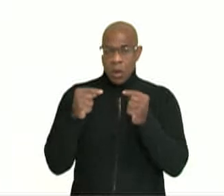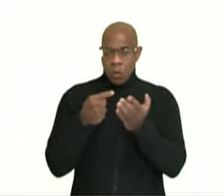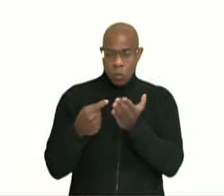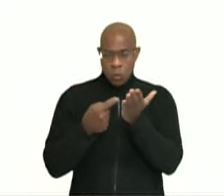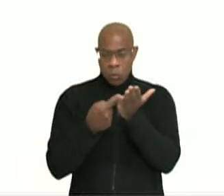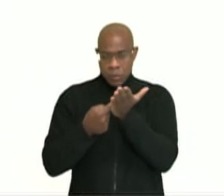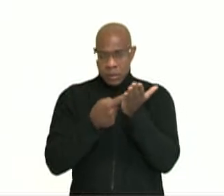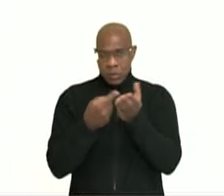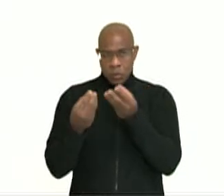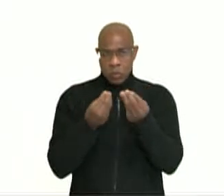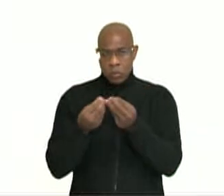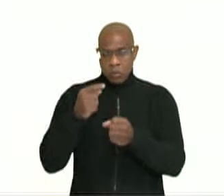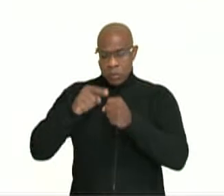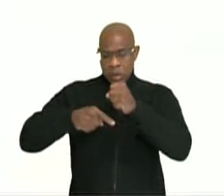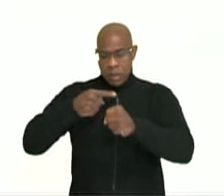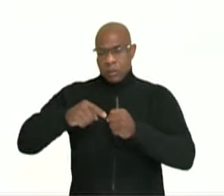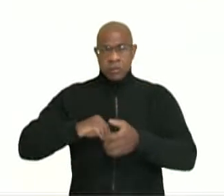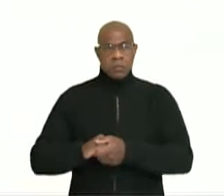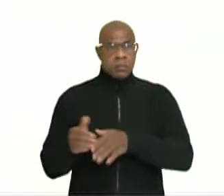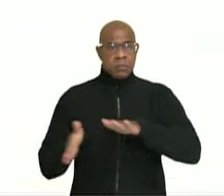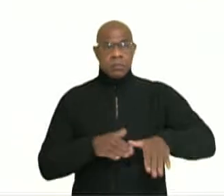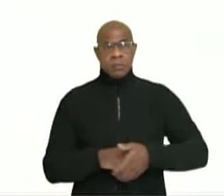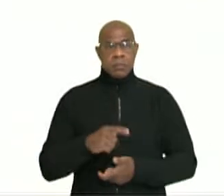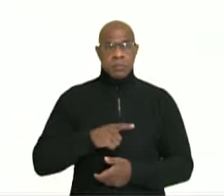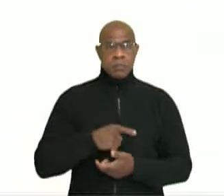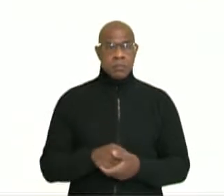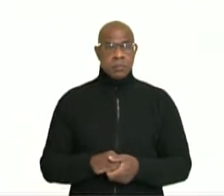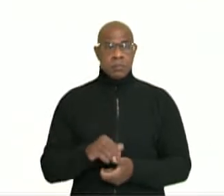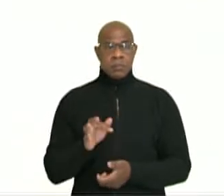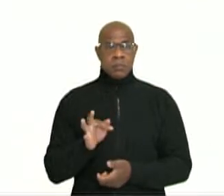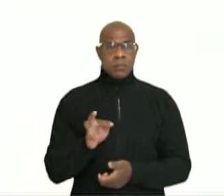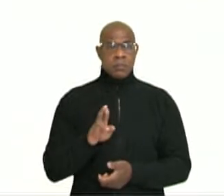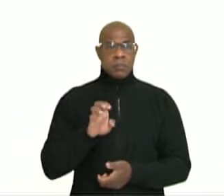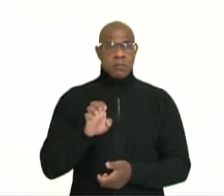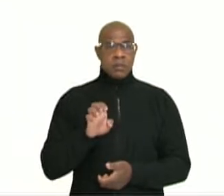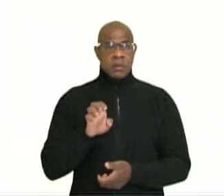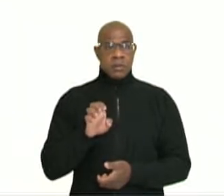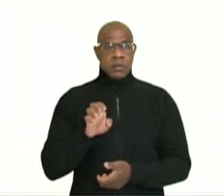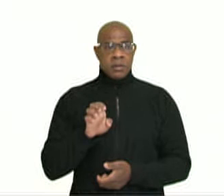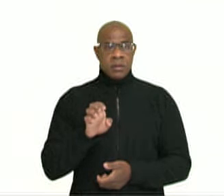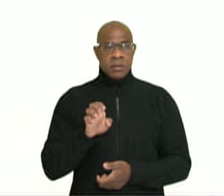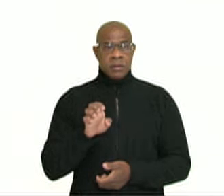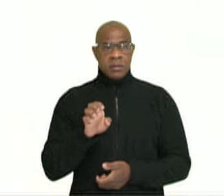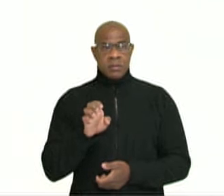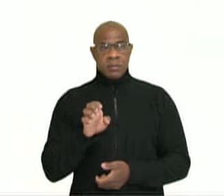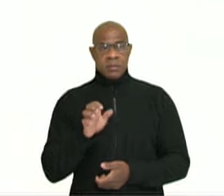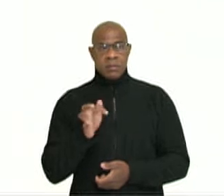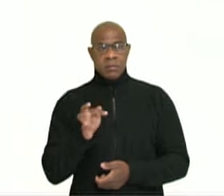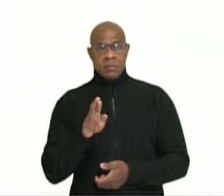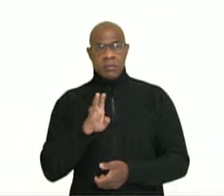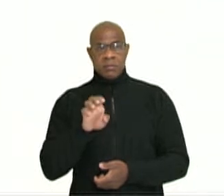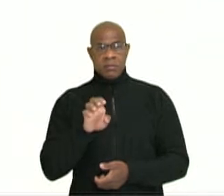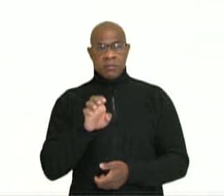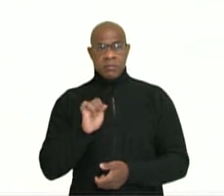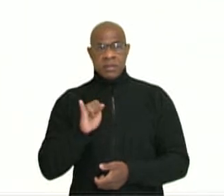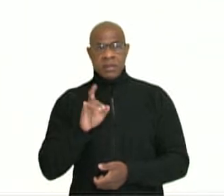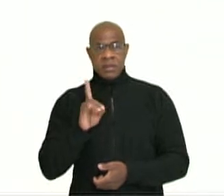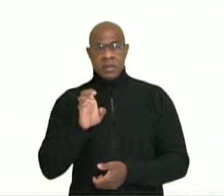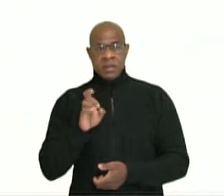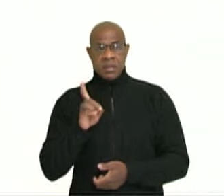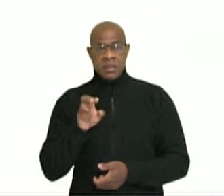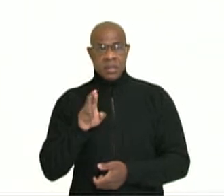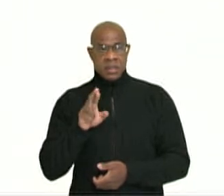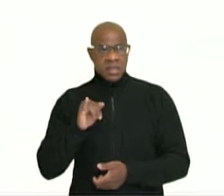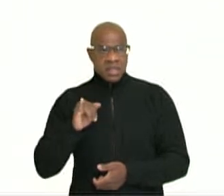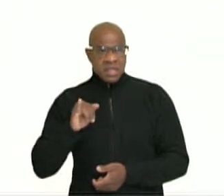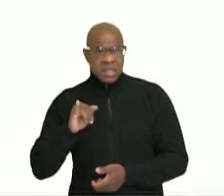substâncias. Depois temos o Frederic Auguste Kekulé, que estudando o carbono falou o seguinte, que a valência